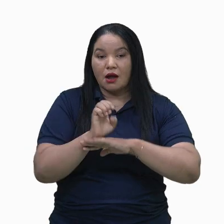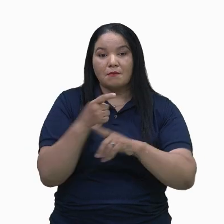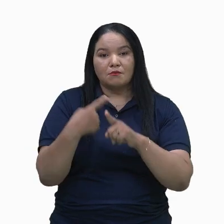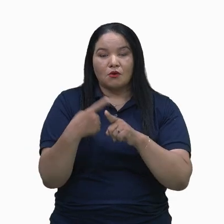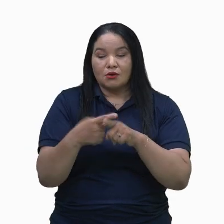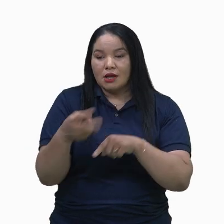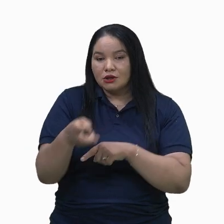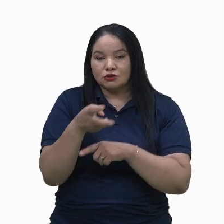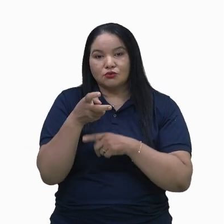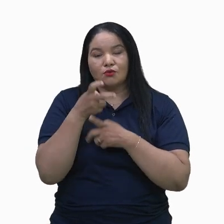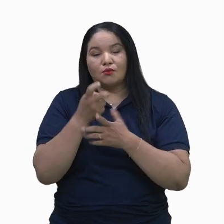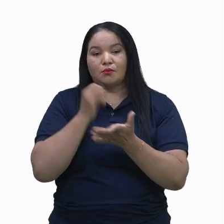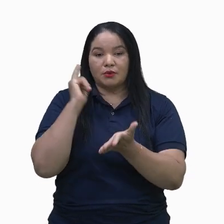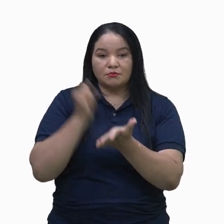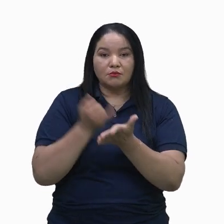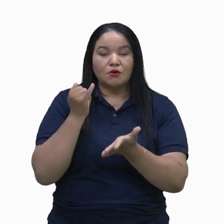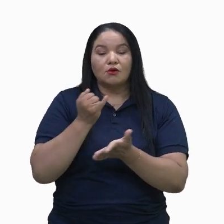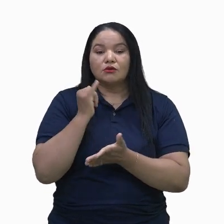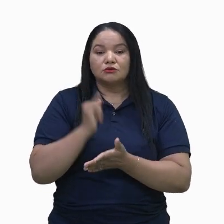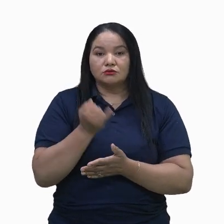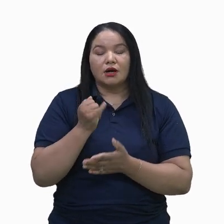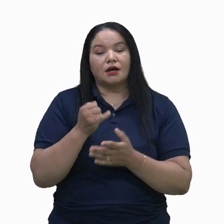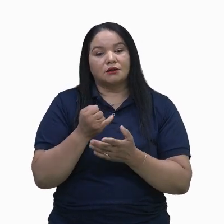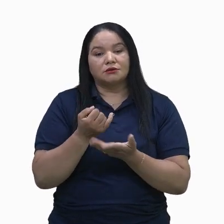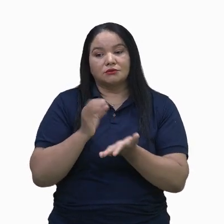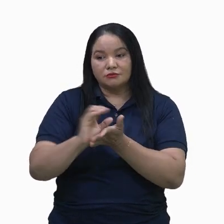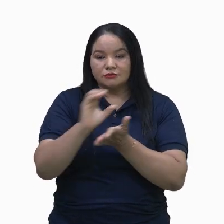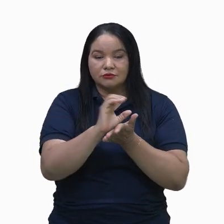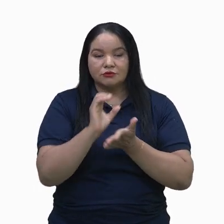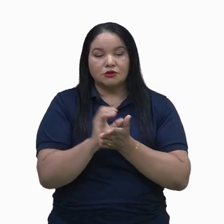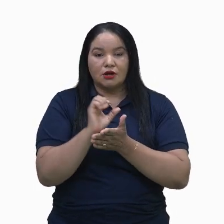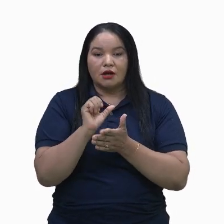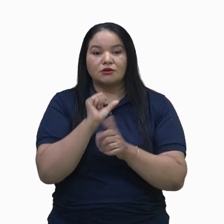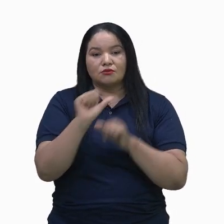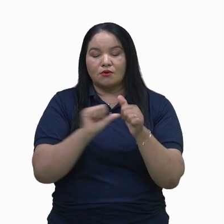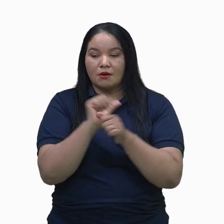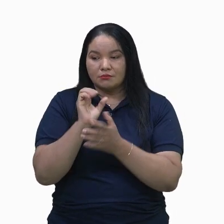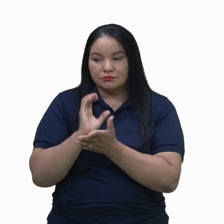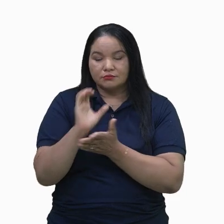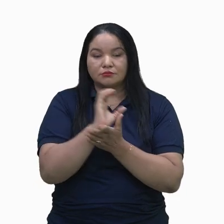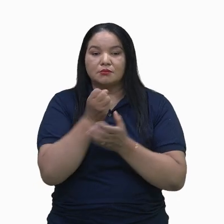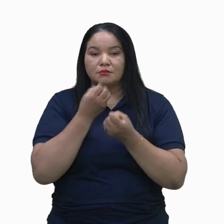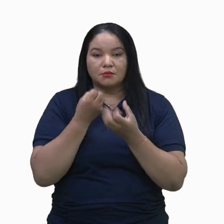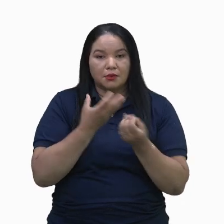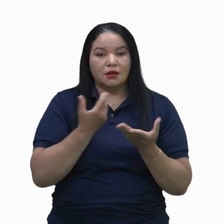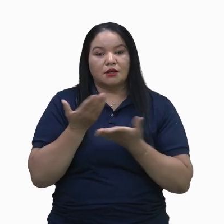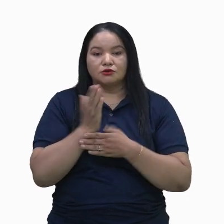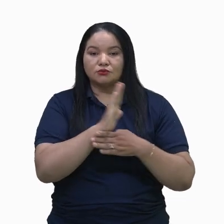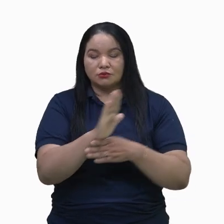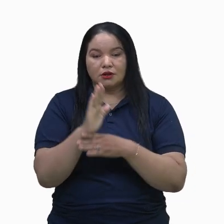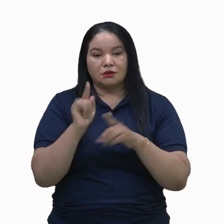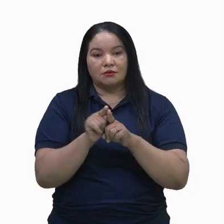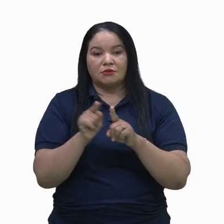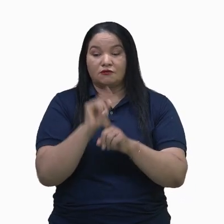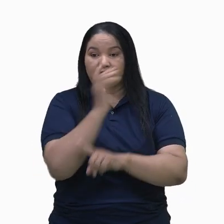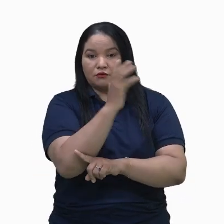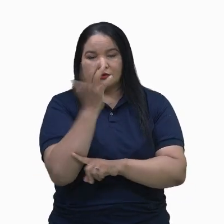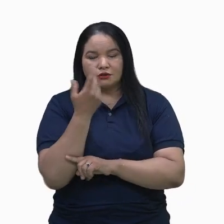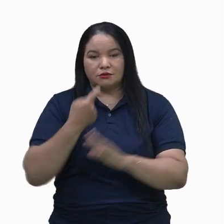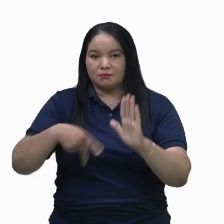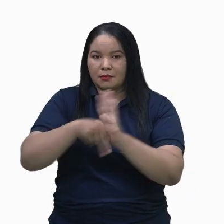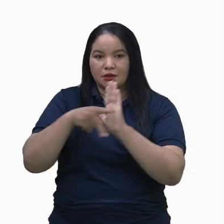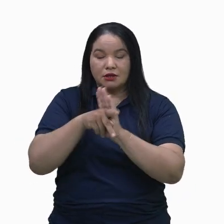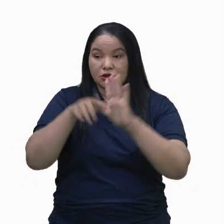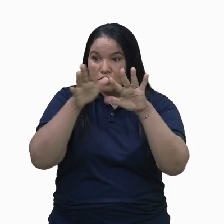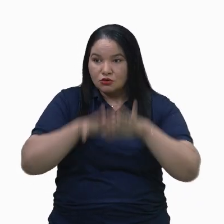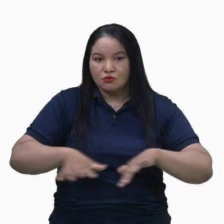os impostos e tem que transformar isso em benefício para a sociedade. Então, a ideia então é que a floresta ela pertence a todos e deve